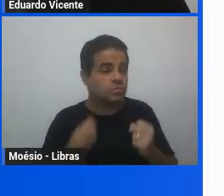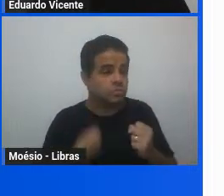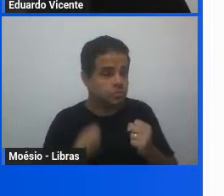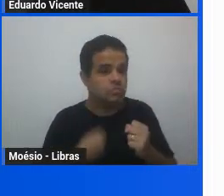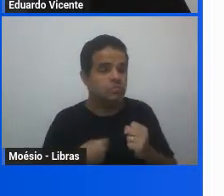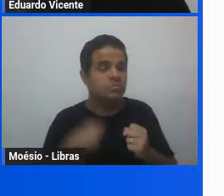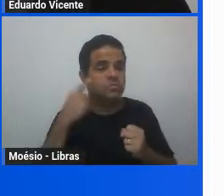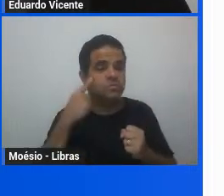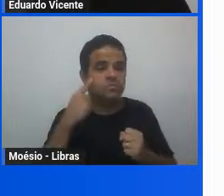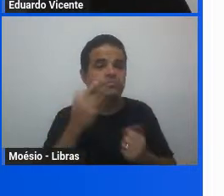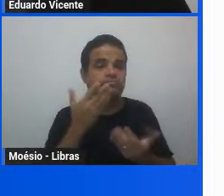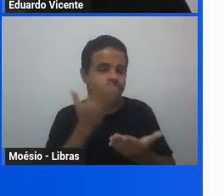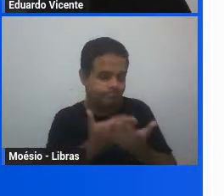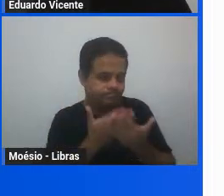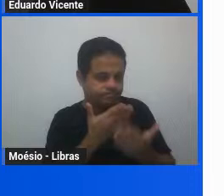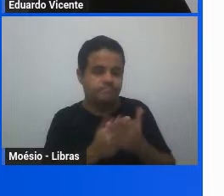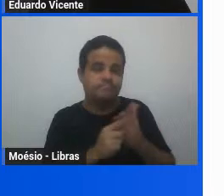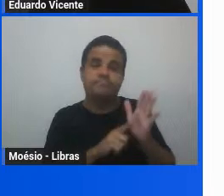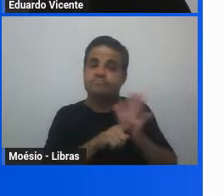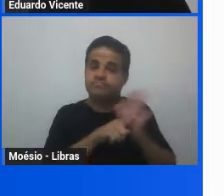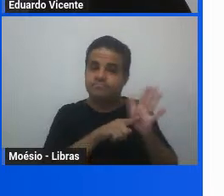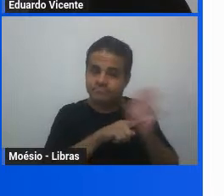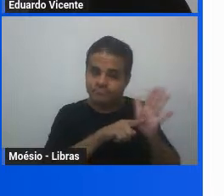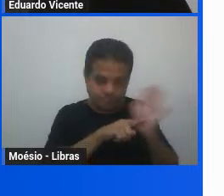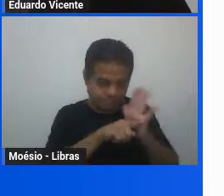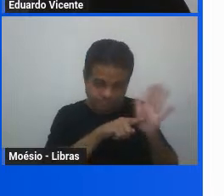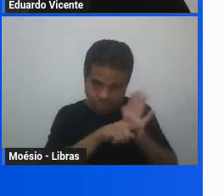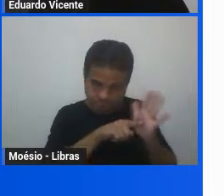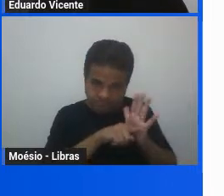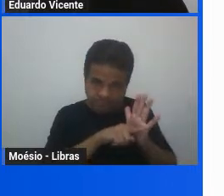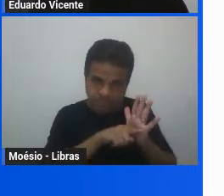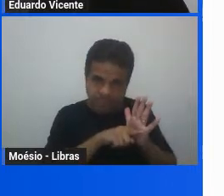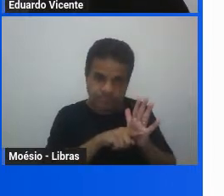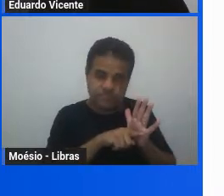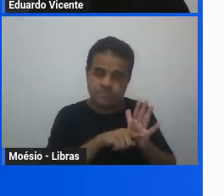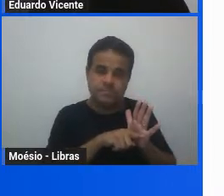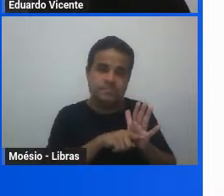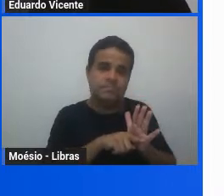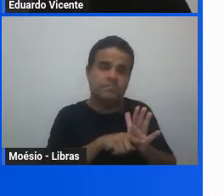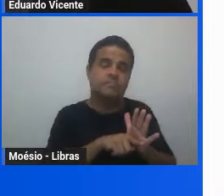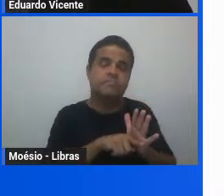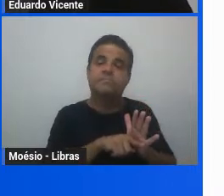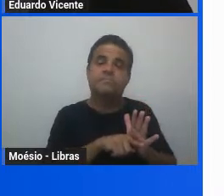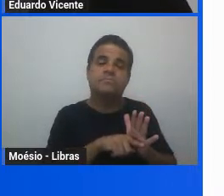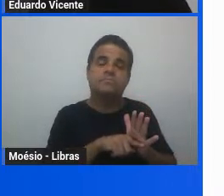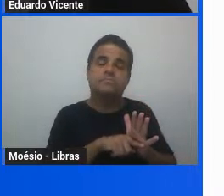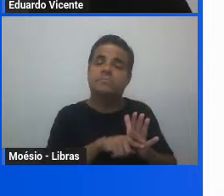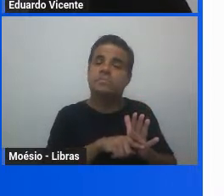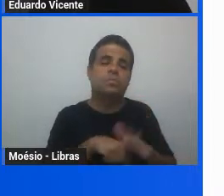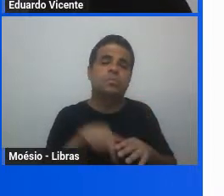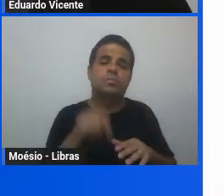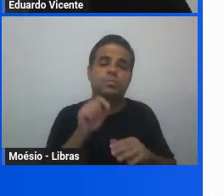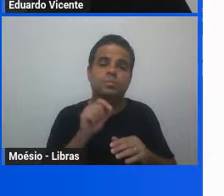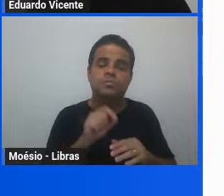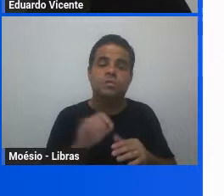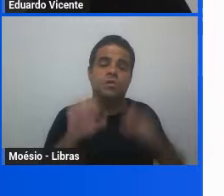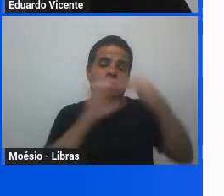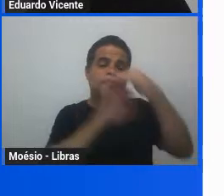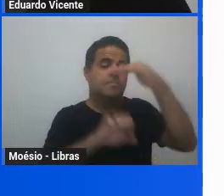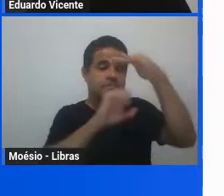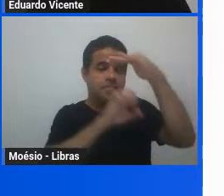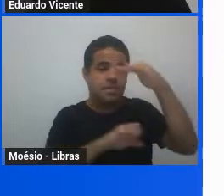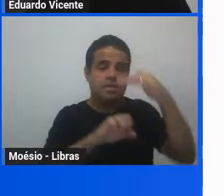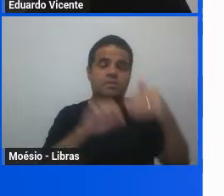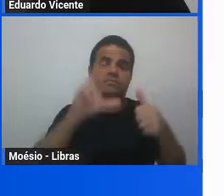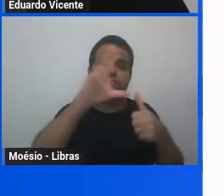American Heart Association. Né? A American Heart Association é uma empresa norte-americana